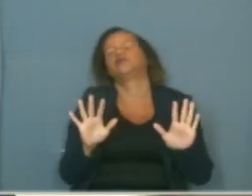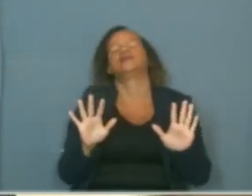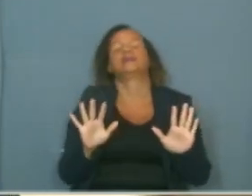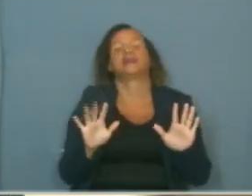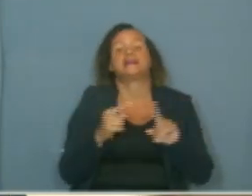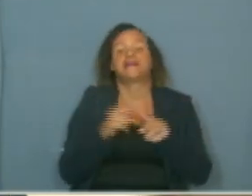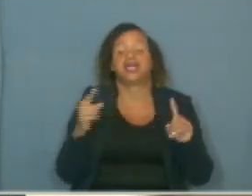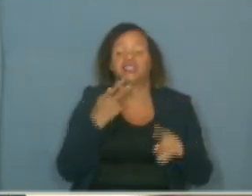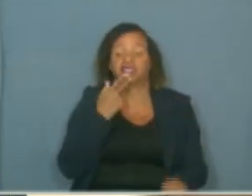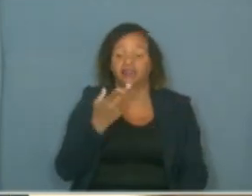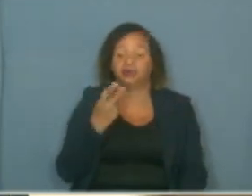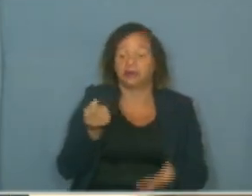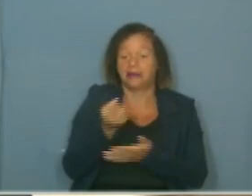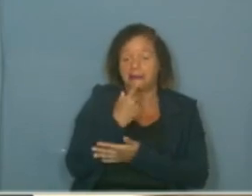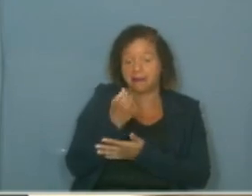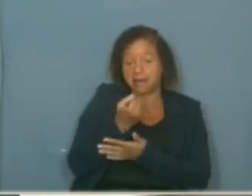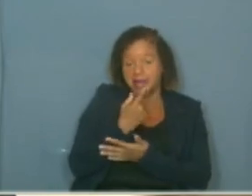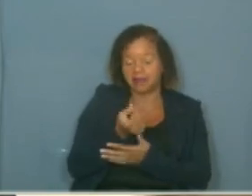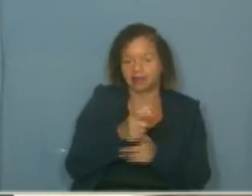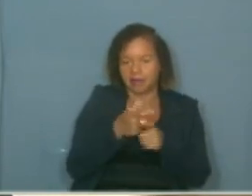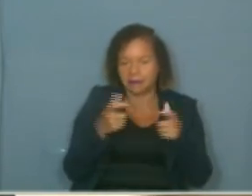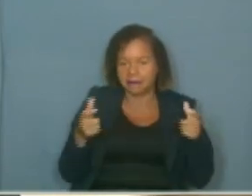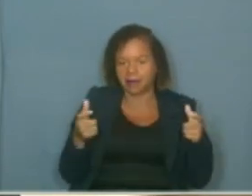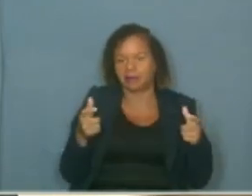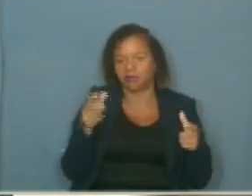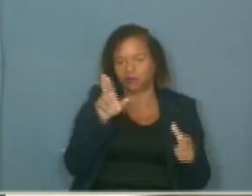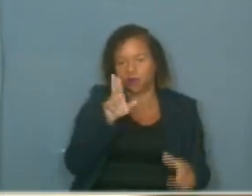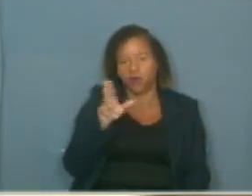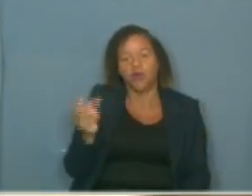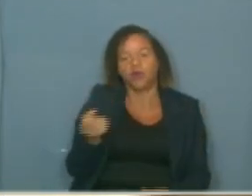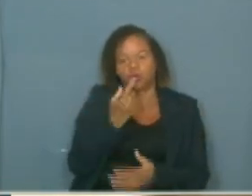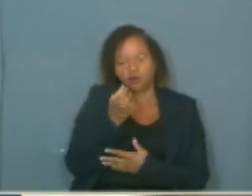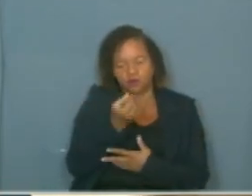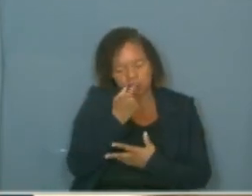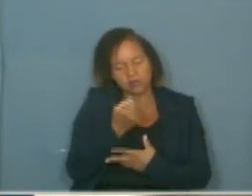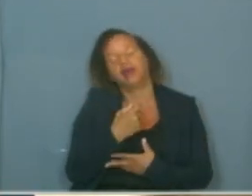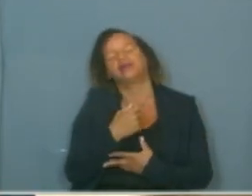está falando de um medicamento que é amplamente usado e amplamente demandado pela